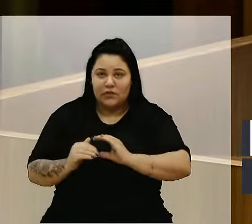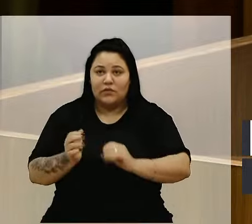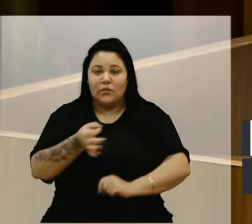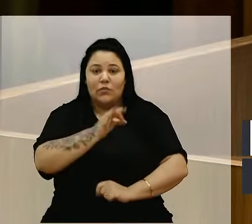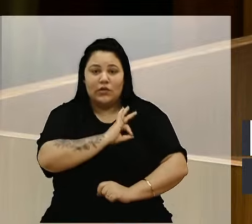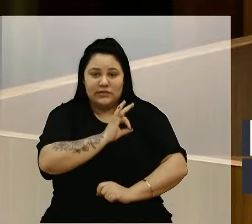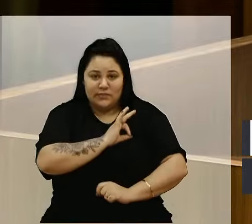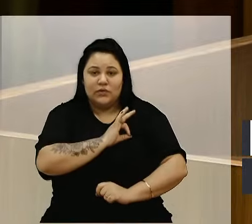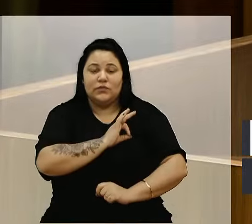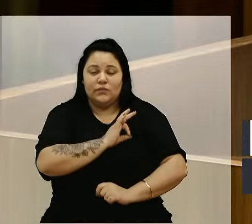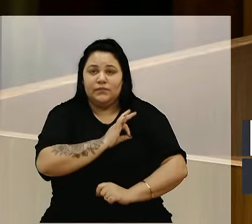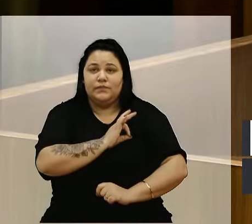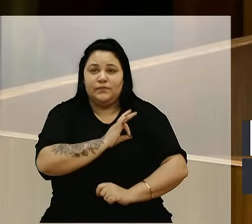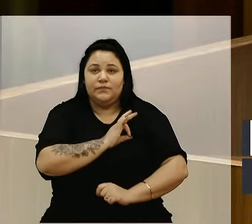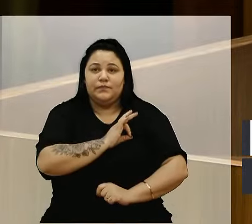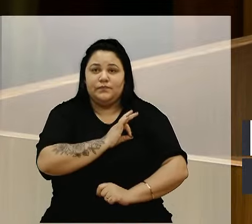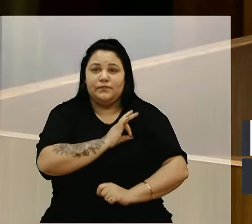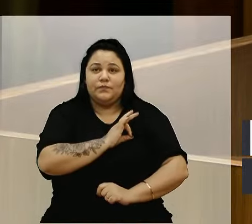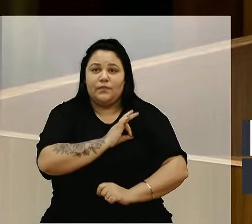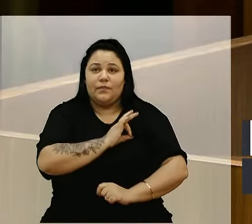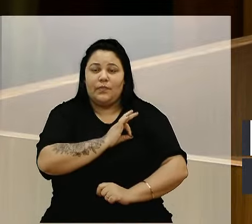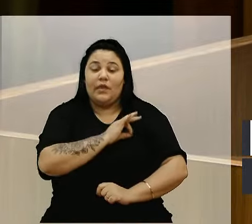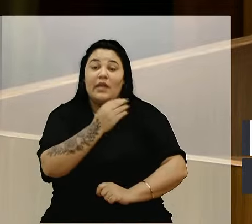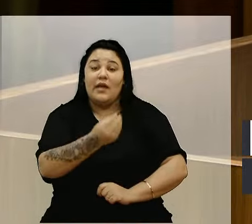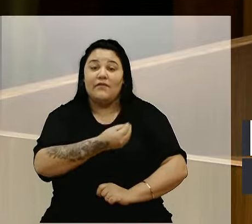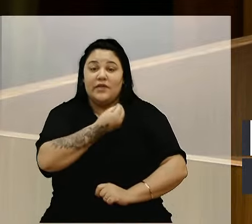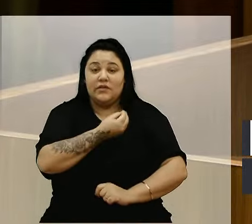ostensivo há na vida de uma brigadiana